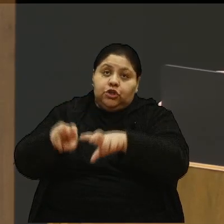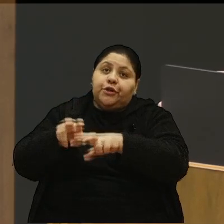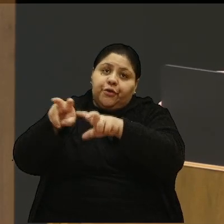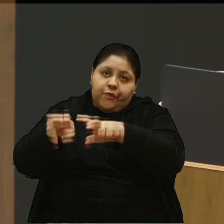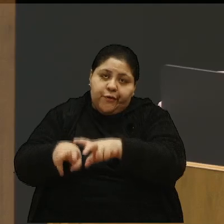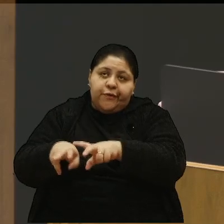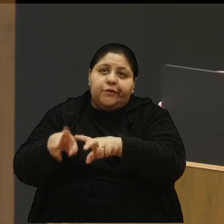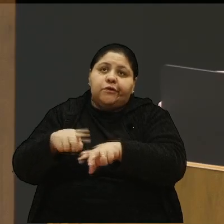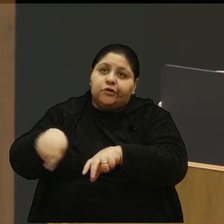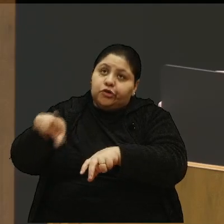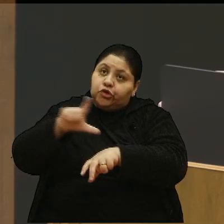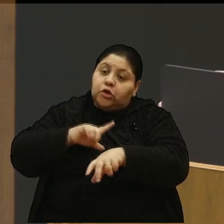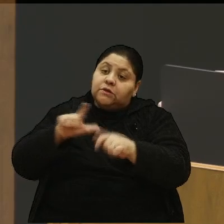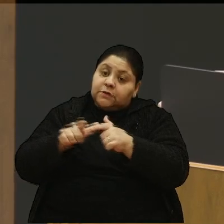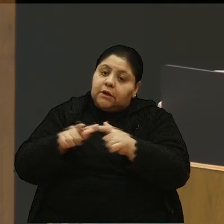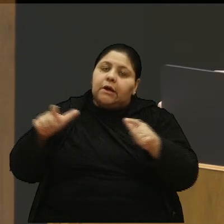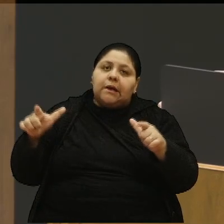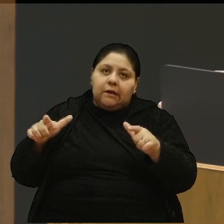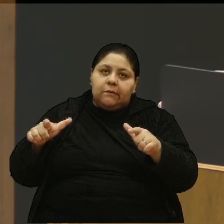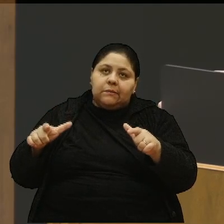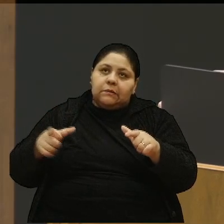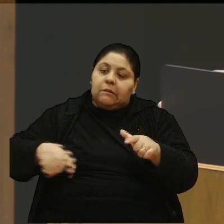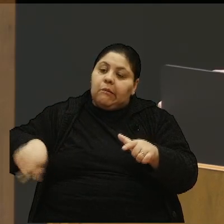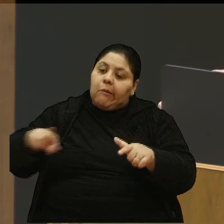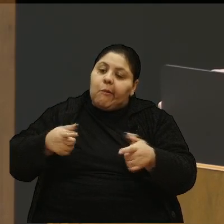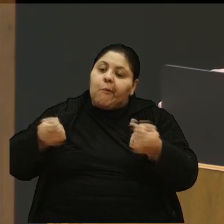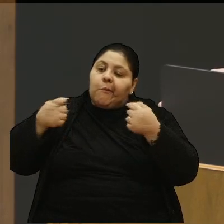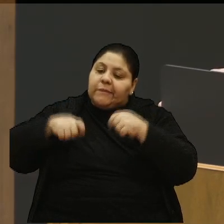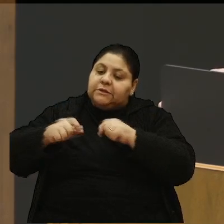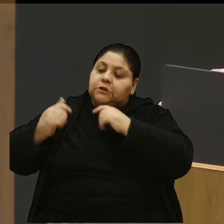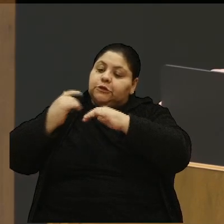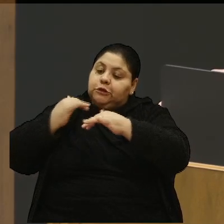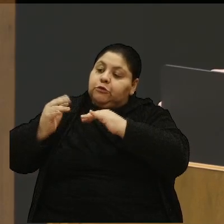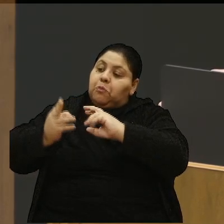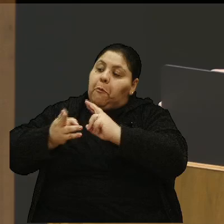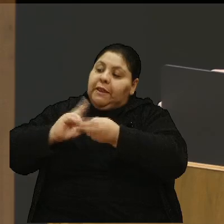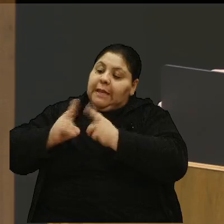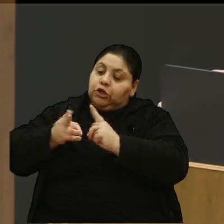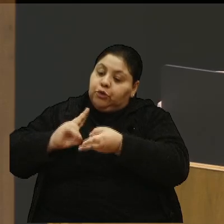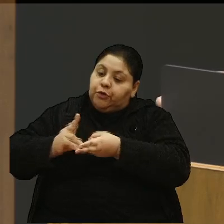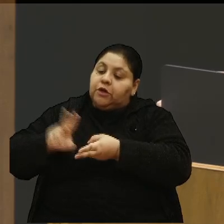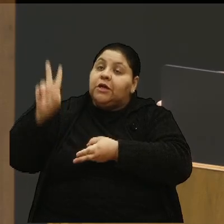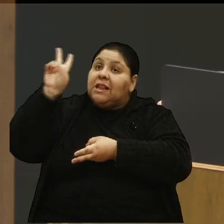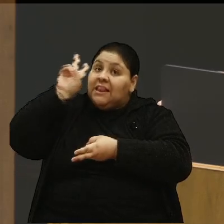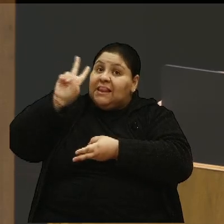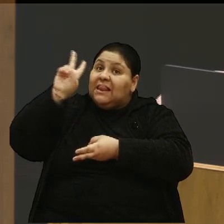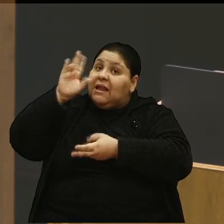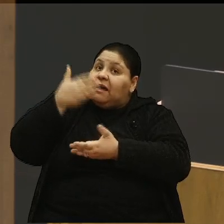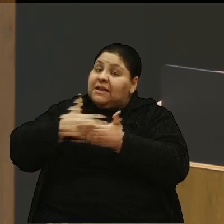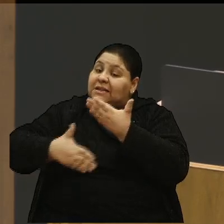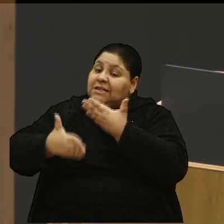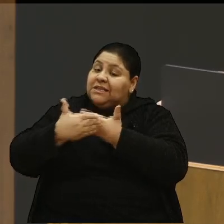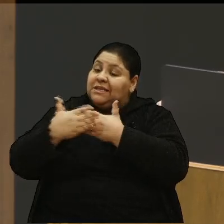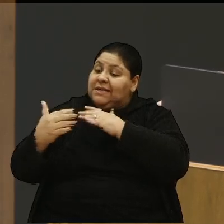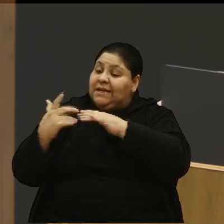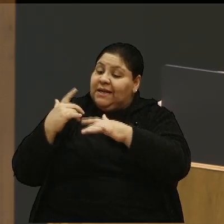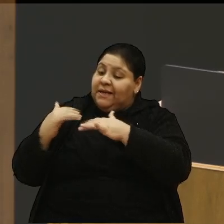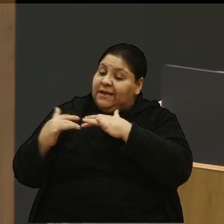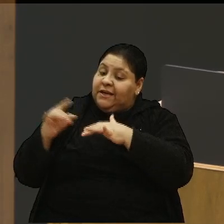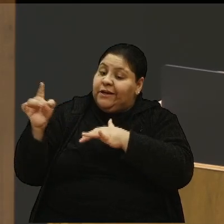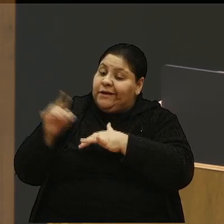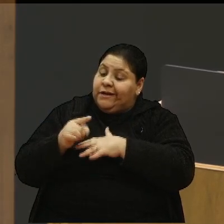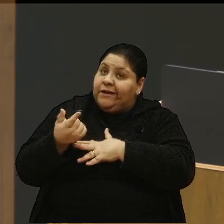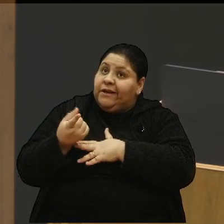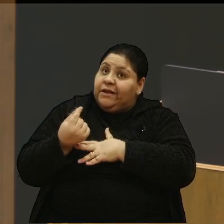nós somos grandes, então nós precisamos de mobilidade urbana. Lembro a todos que mobilidade é